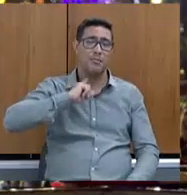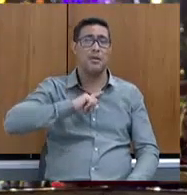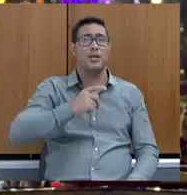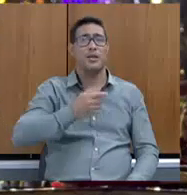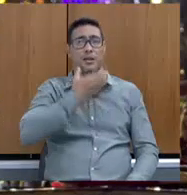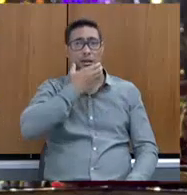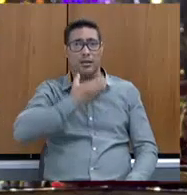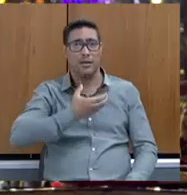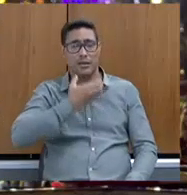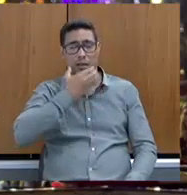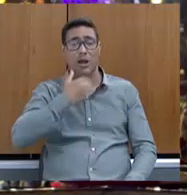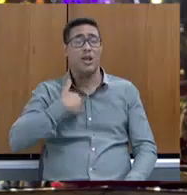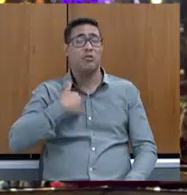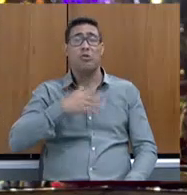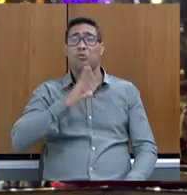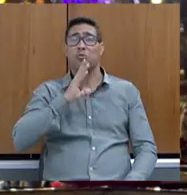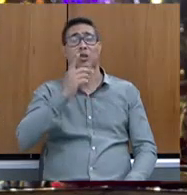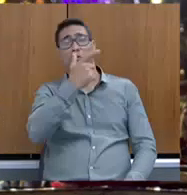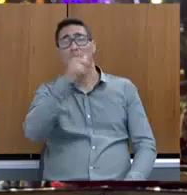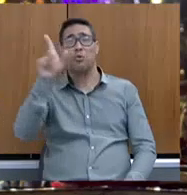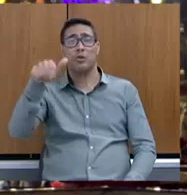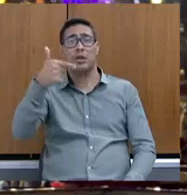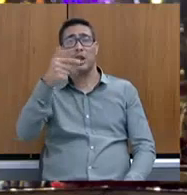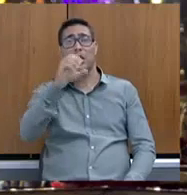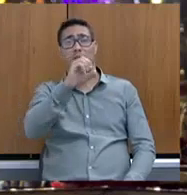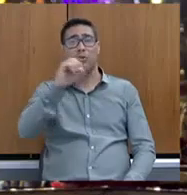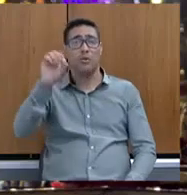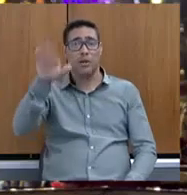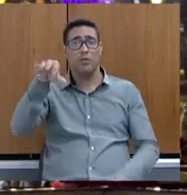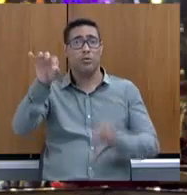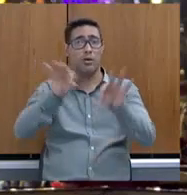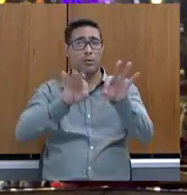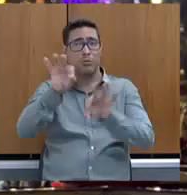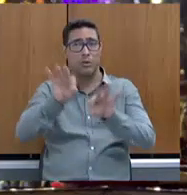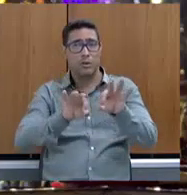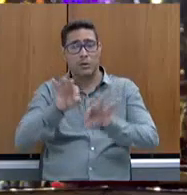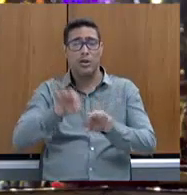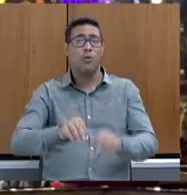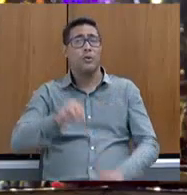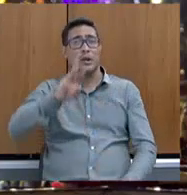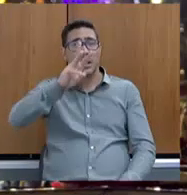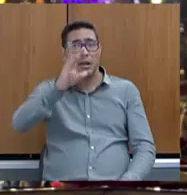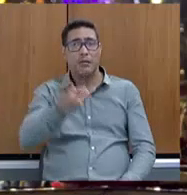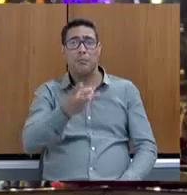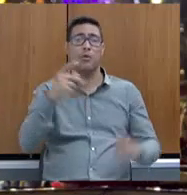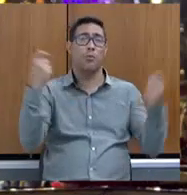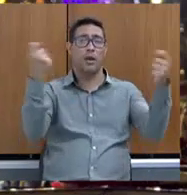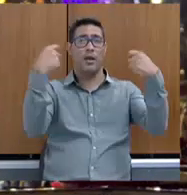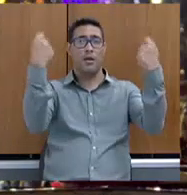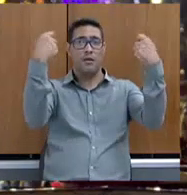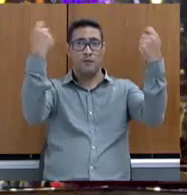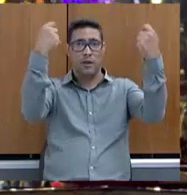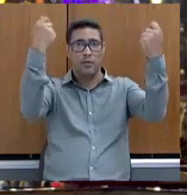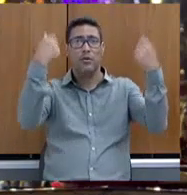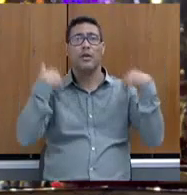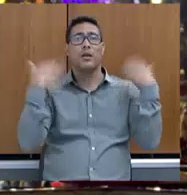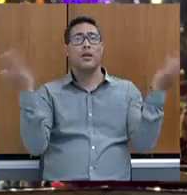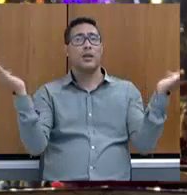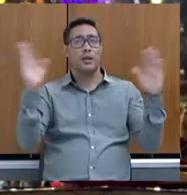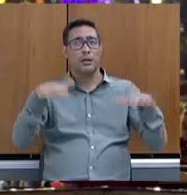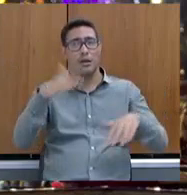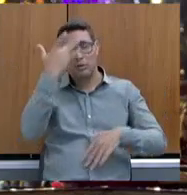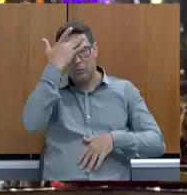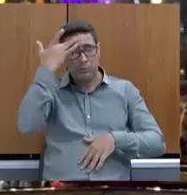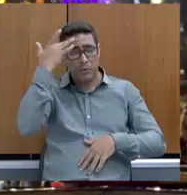desconheço algum estado que tenha 200 municípios como a programação de trás de 3 mil eventos trazendo